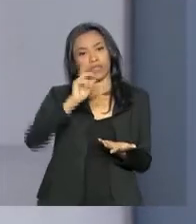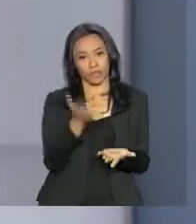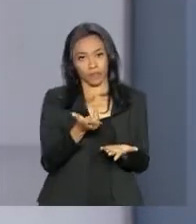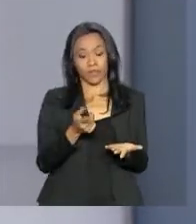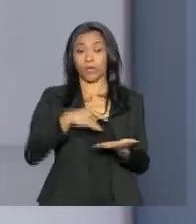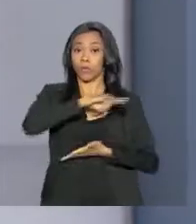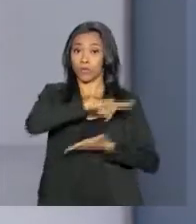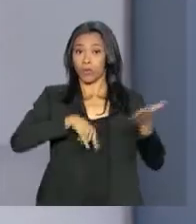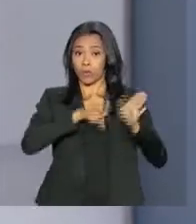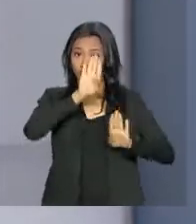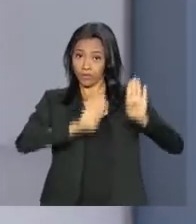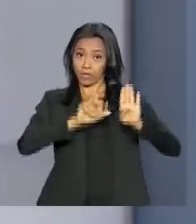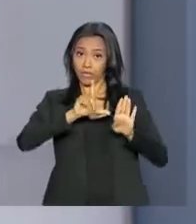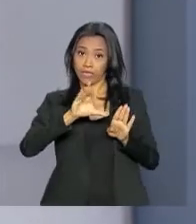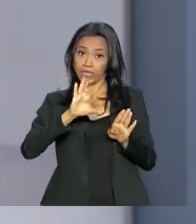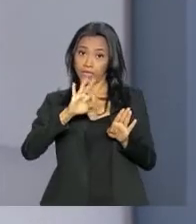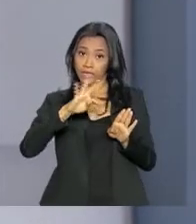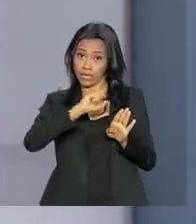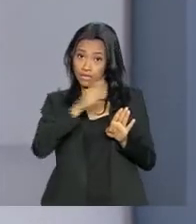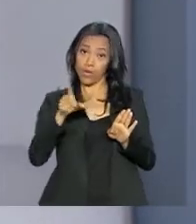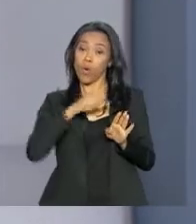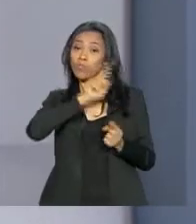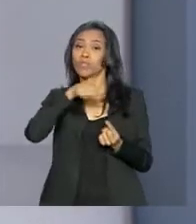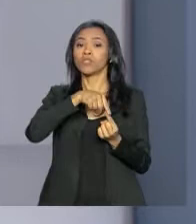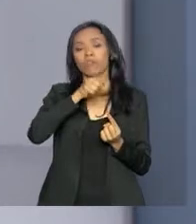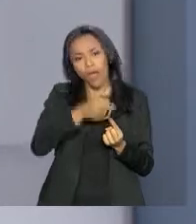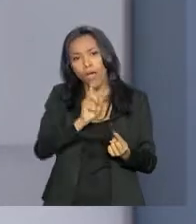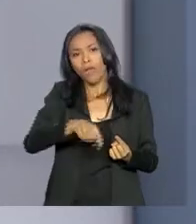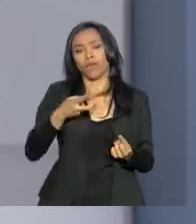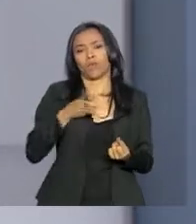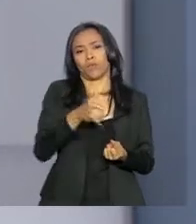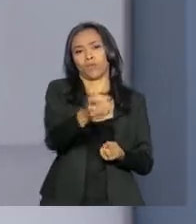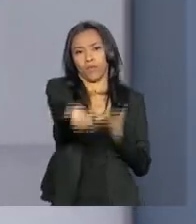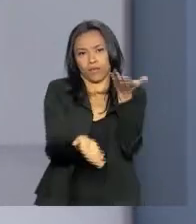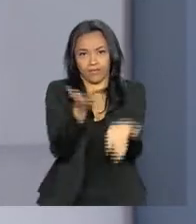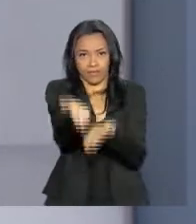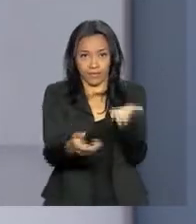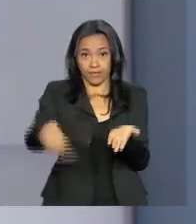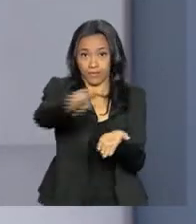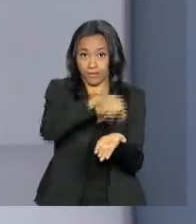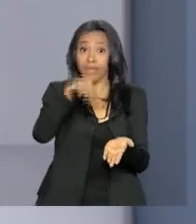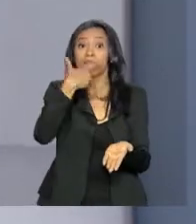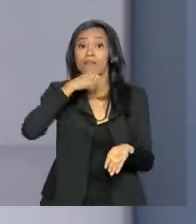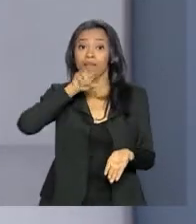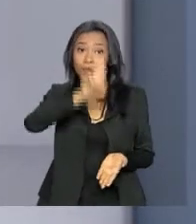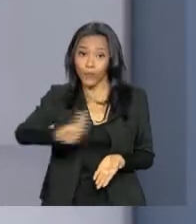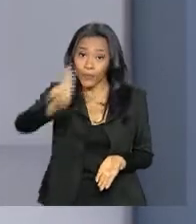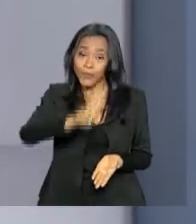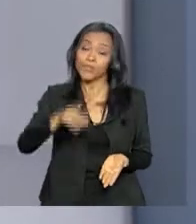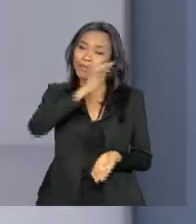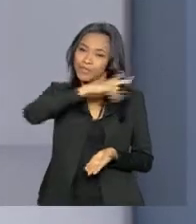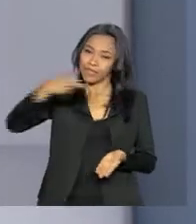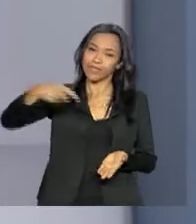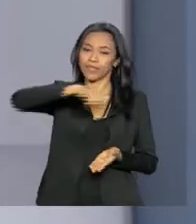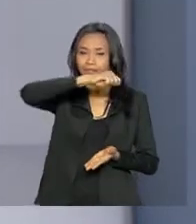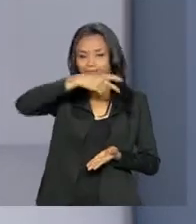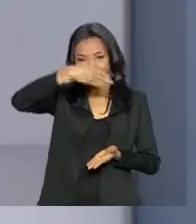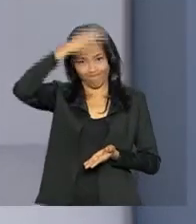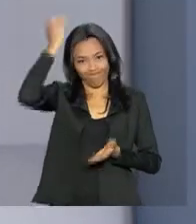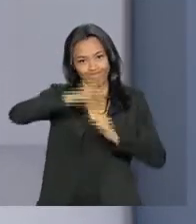é garantir a continuidade da prestação de serviços aos usuários o presidente michel temer destacou a transparência dessa